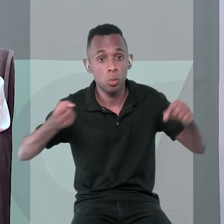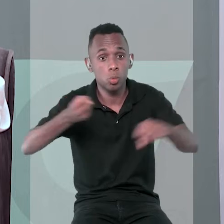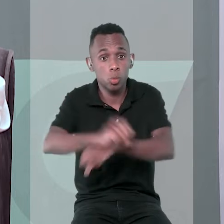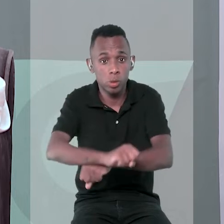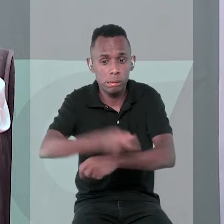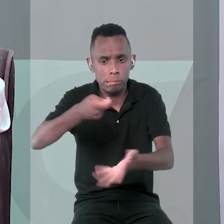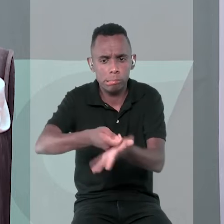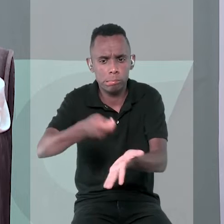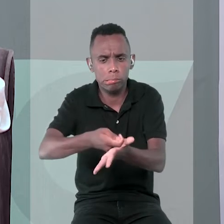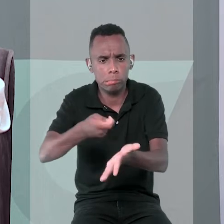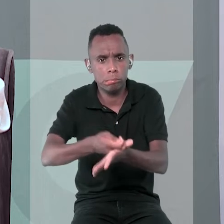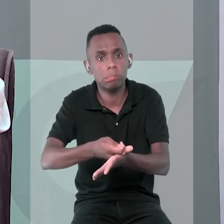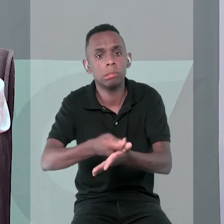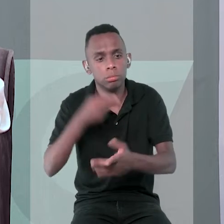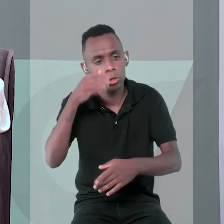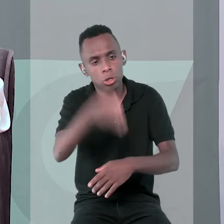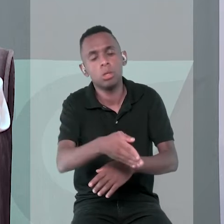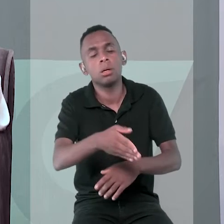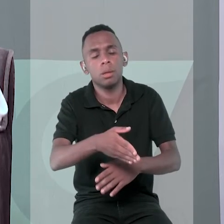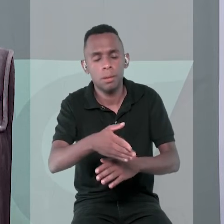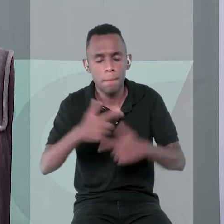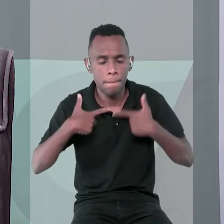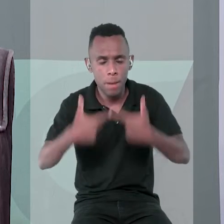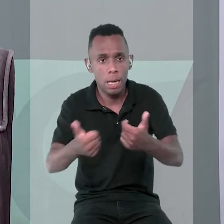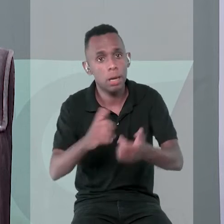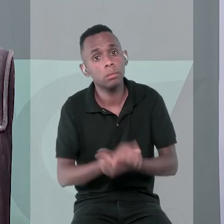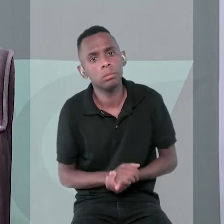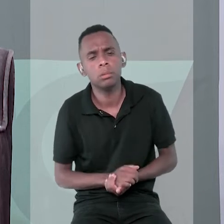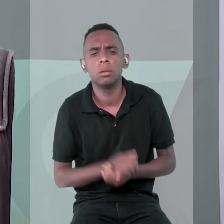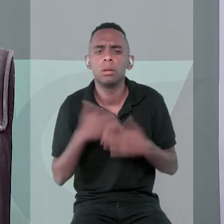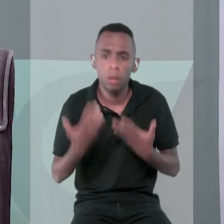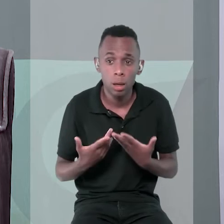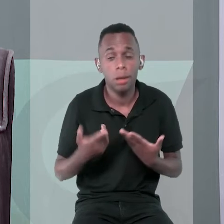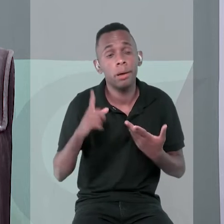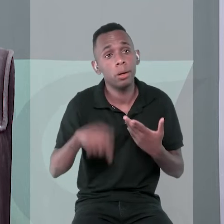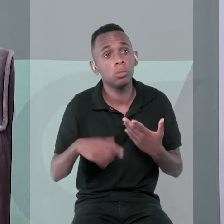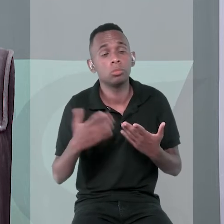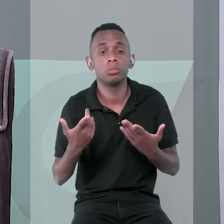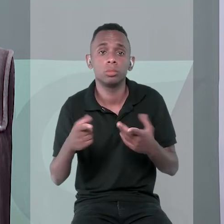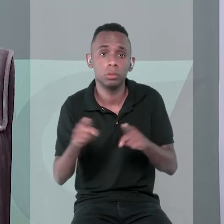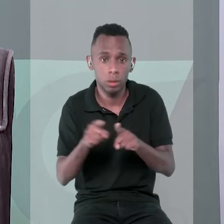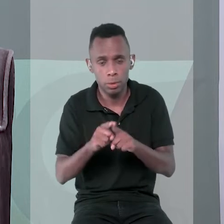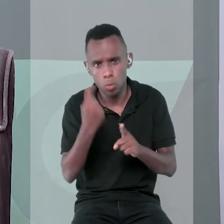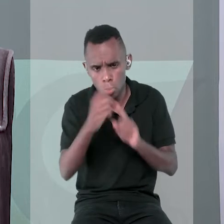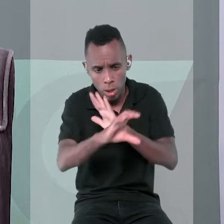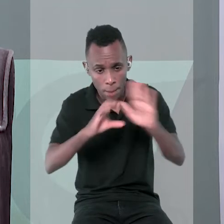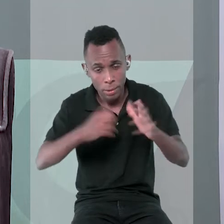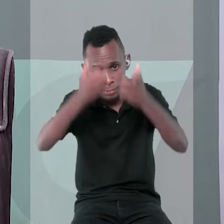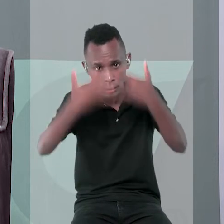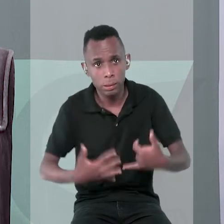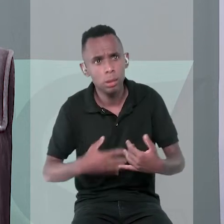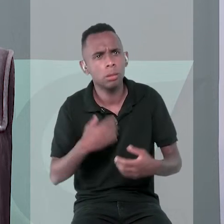escravos forçados a irem à guerra. E aí eu falo, esse é o grande paradoxo, eu até dedico um capítulo a isso. Eu falo